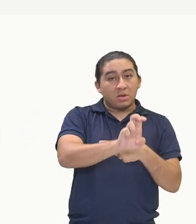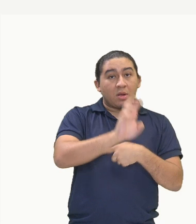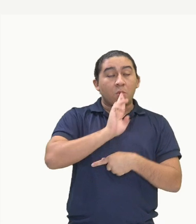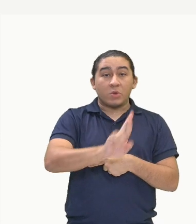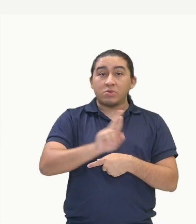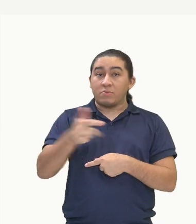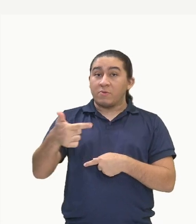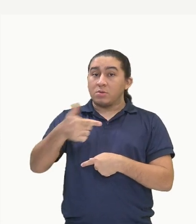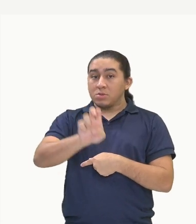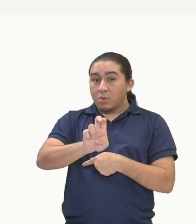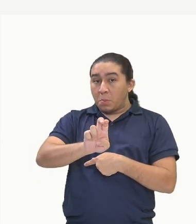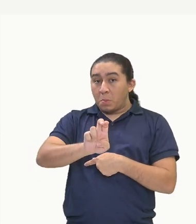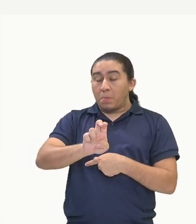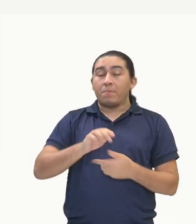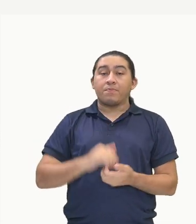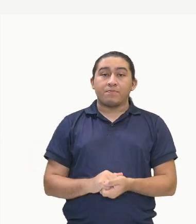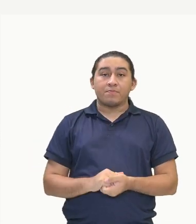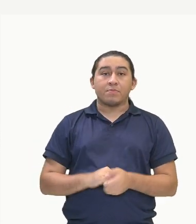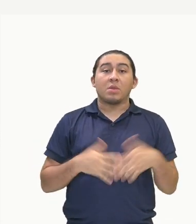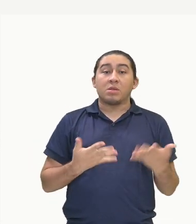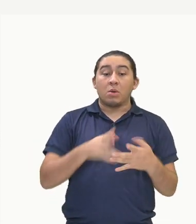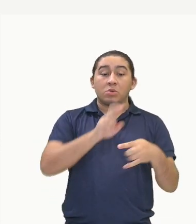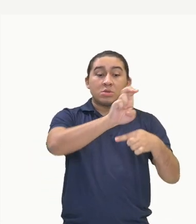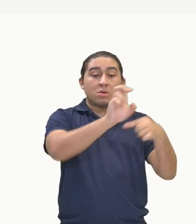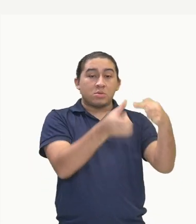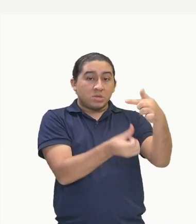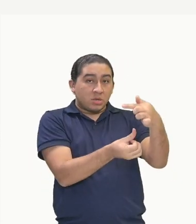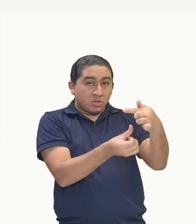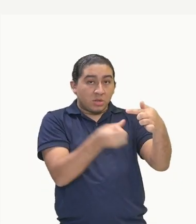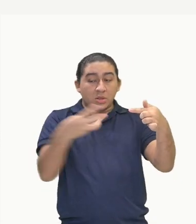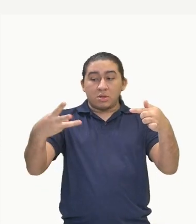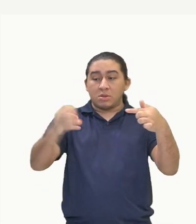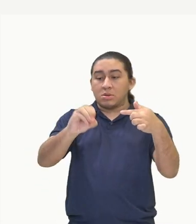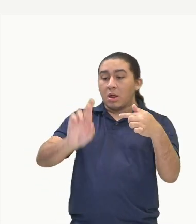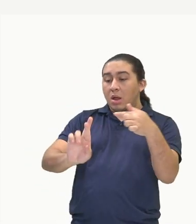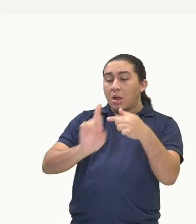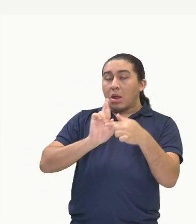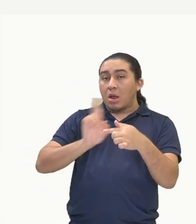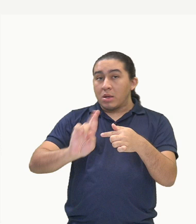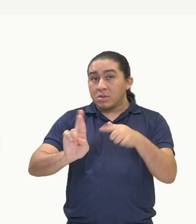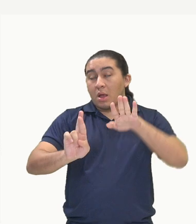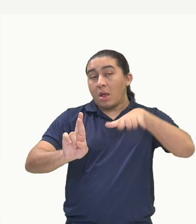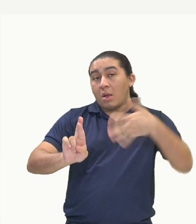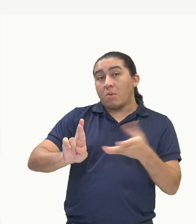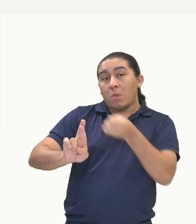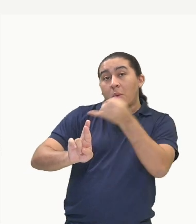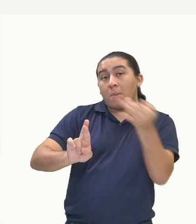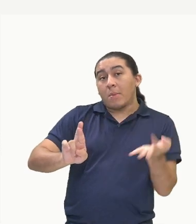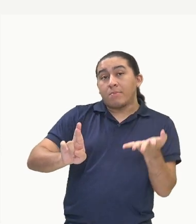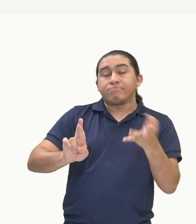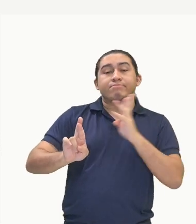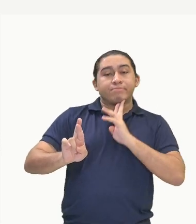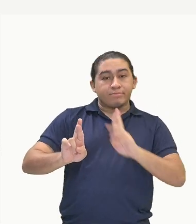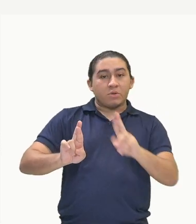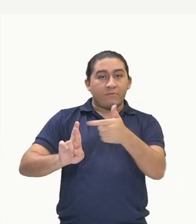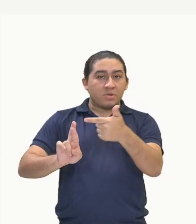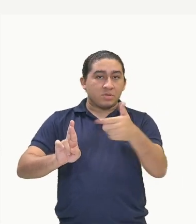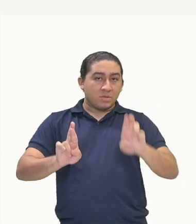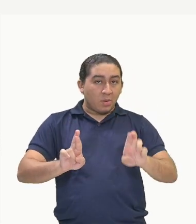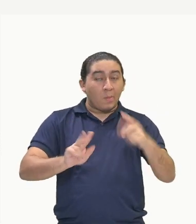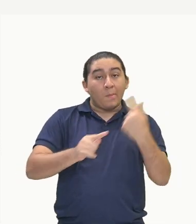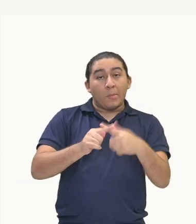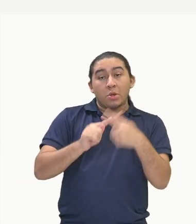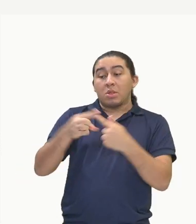25. Então, 5/6 de R$30 é igual a 25, tá? Porque